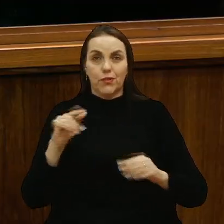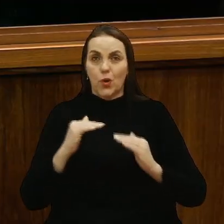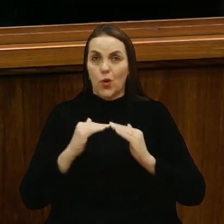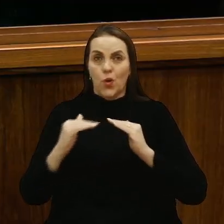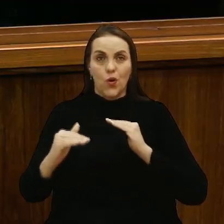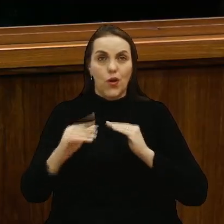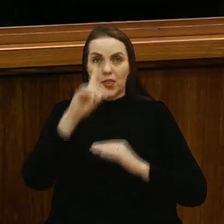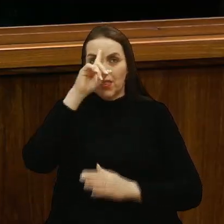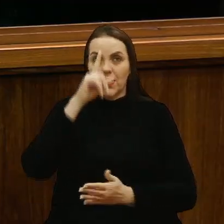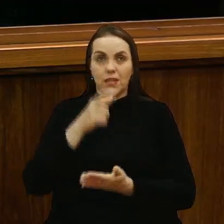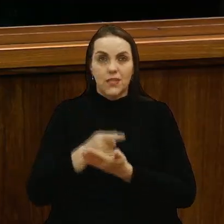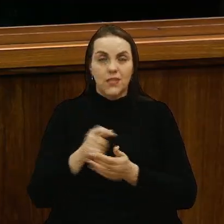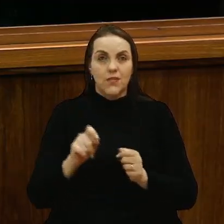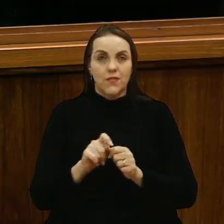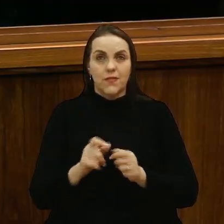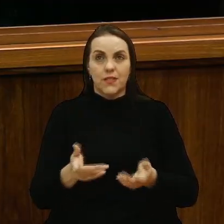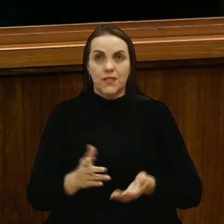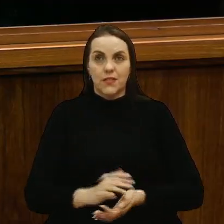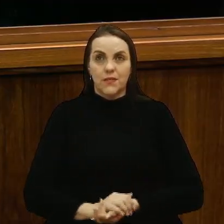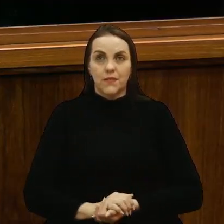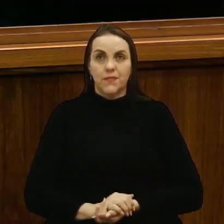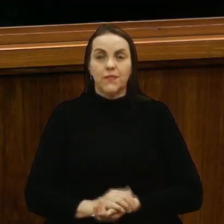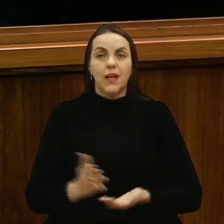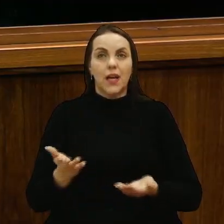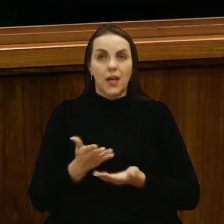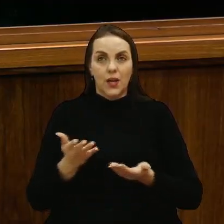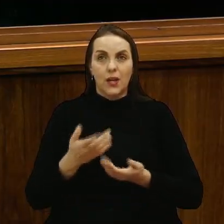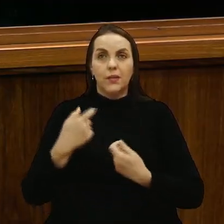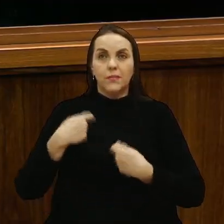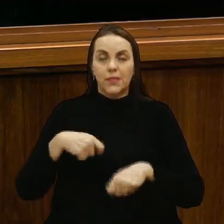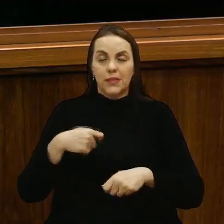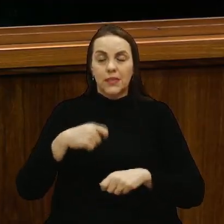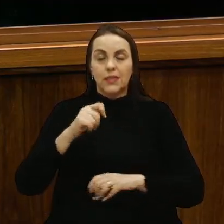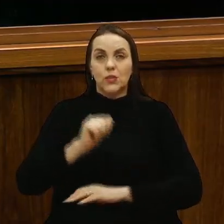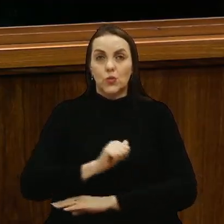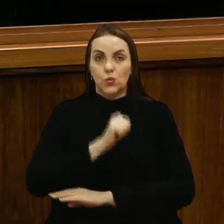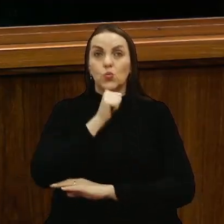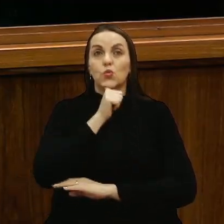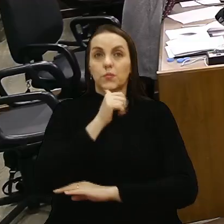essa decisão está sendo tomada. E ela precisa ser suspensa. Muito obrigada.